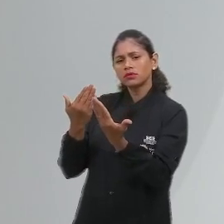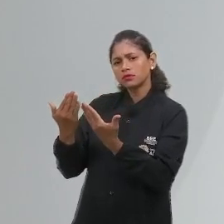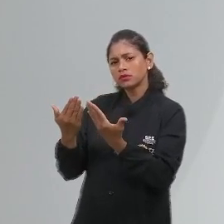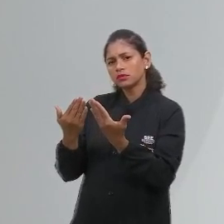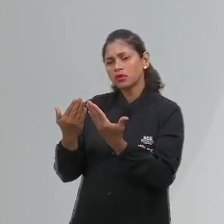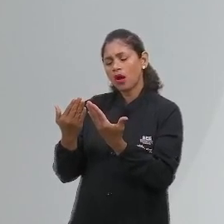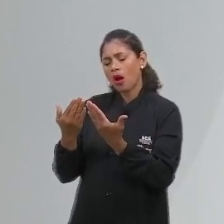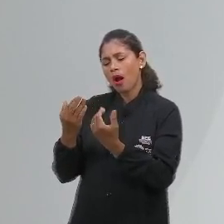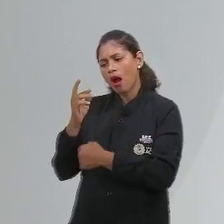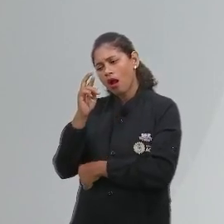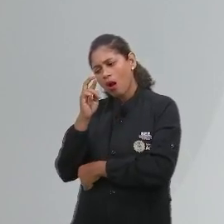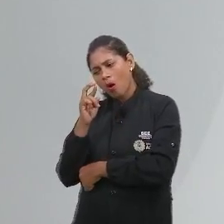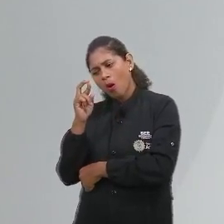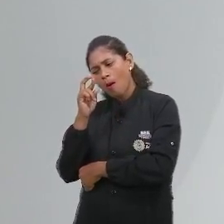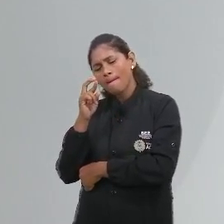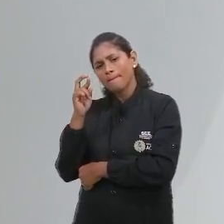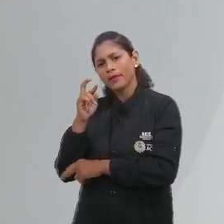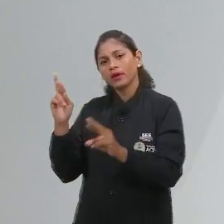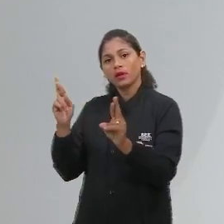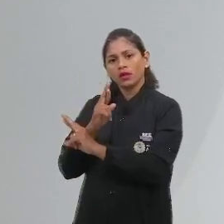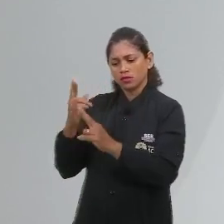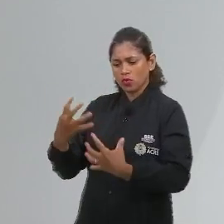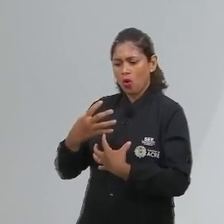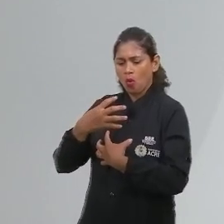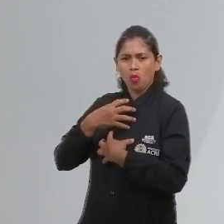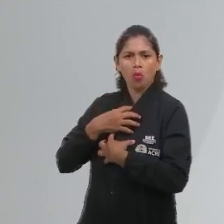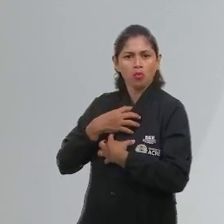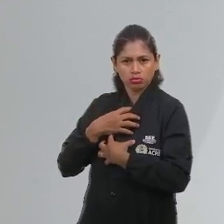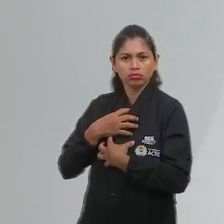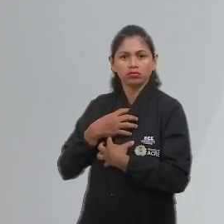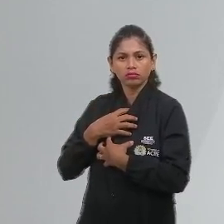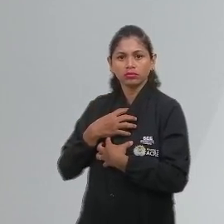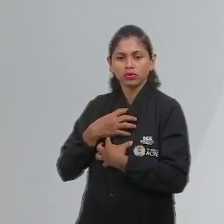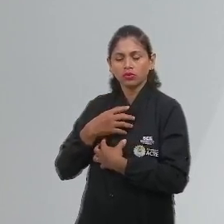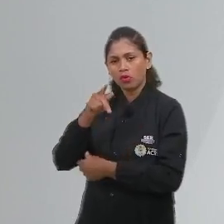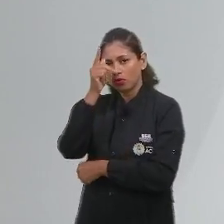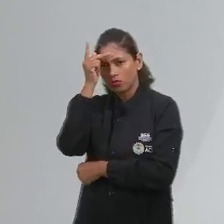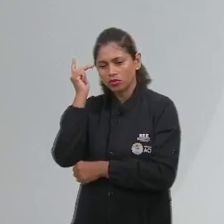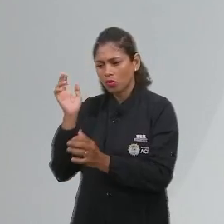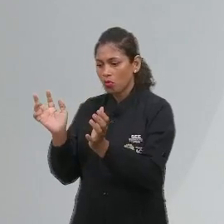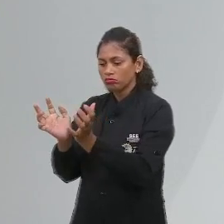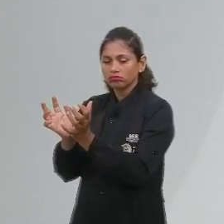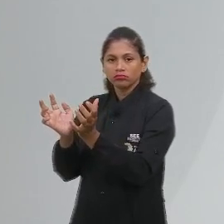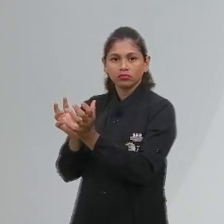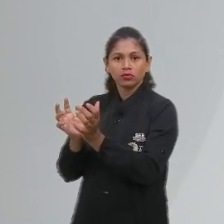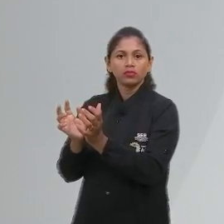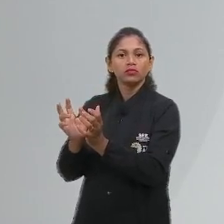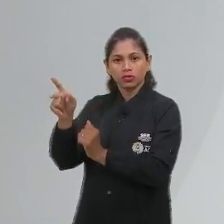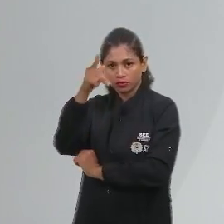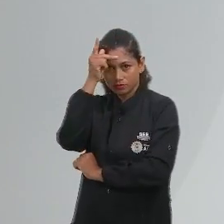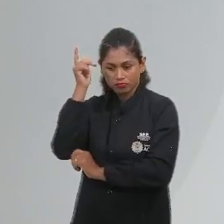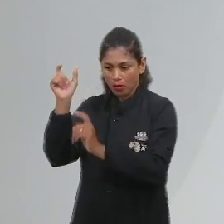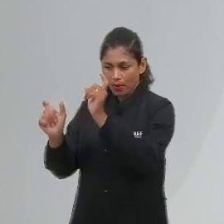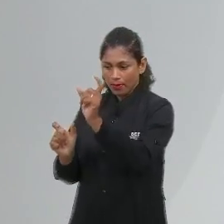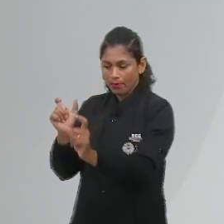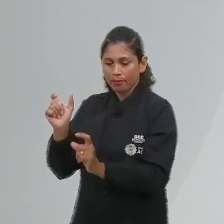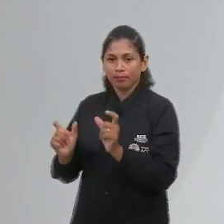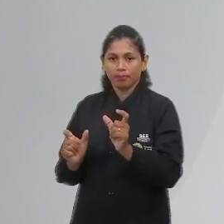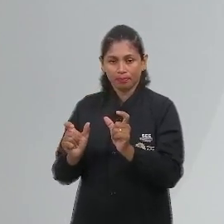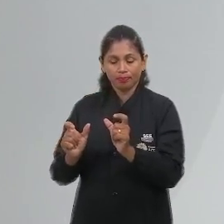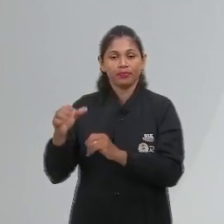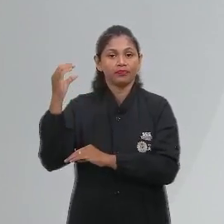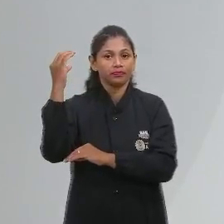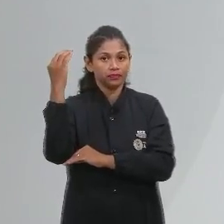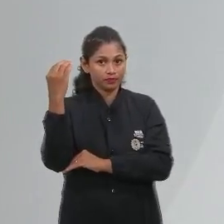a observação em relação ao comportamento de uma pessoa ou um grupo de pessoas. Ou seja, as ciências,